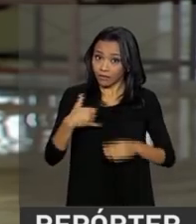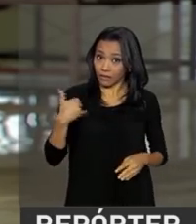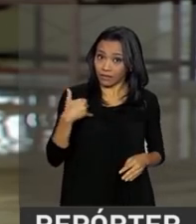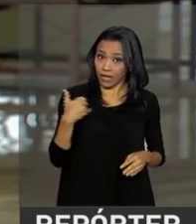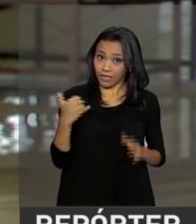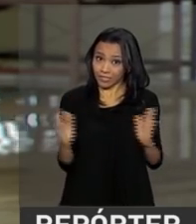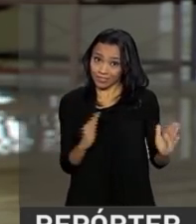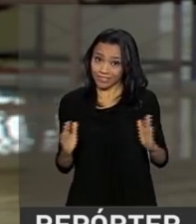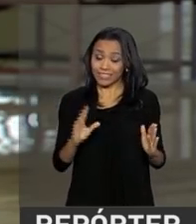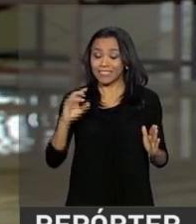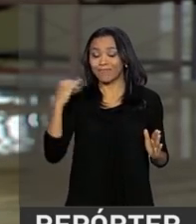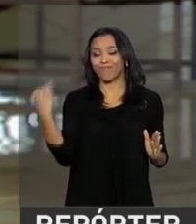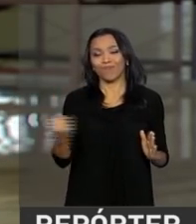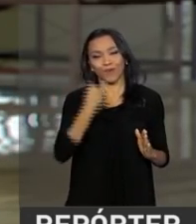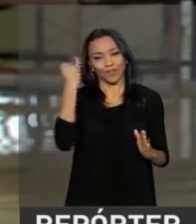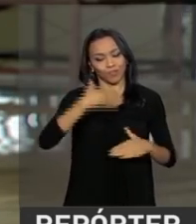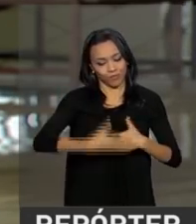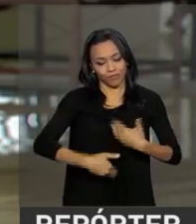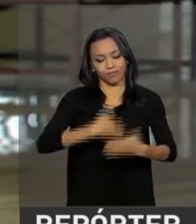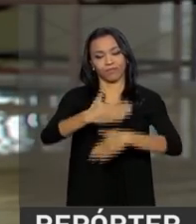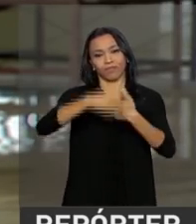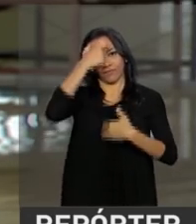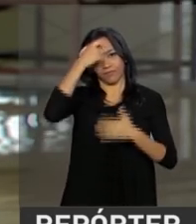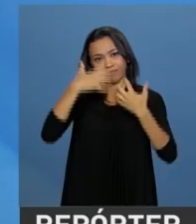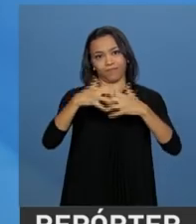decisivos para o desenvolvimento da criança.